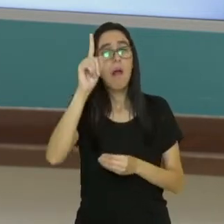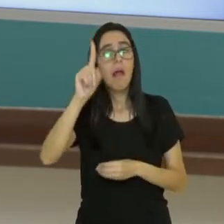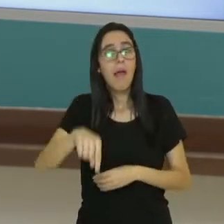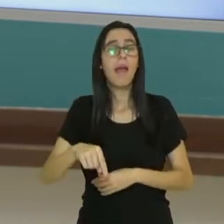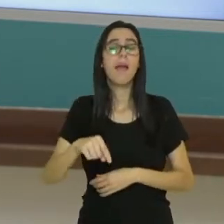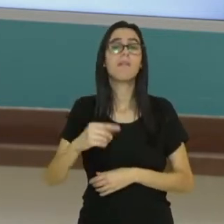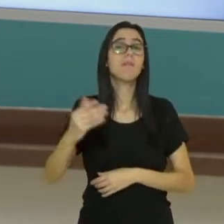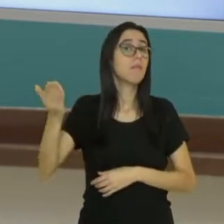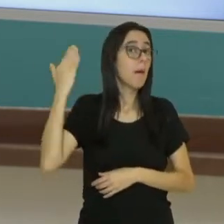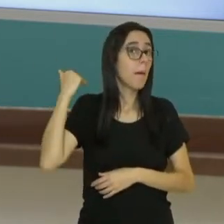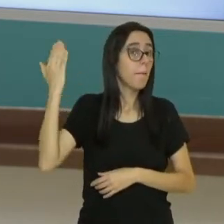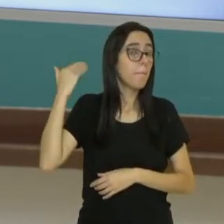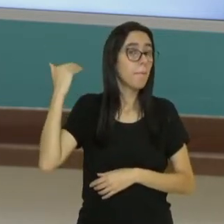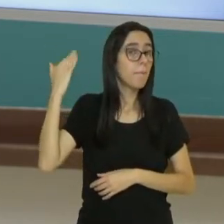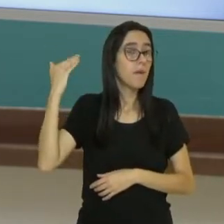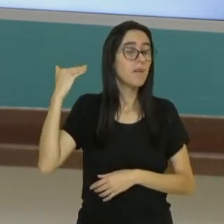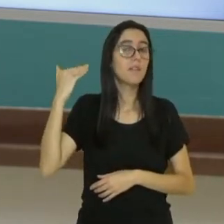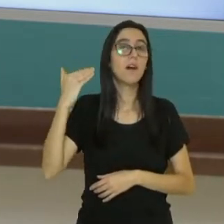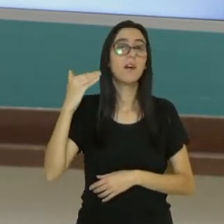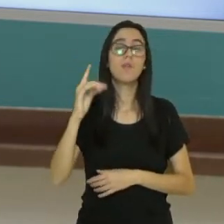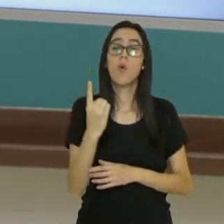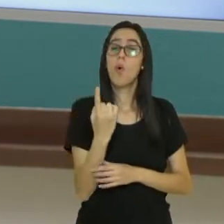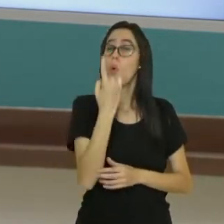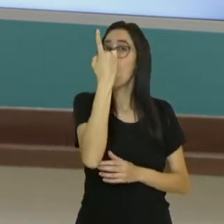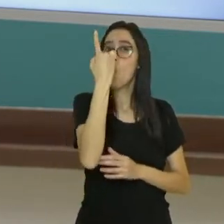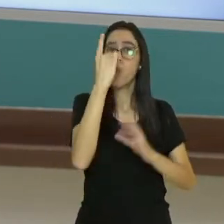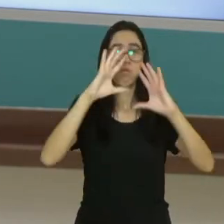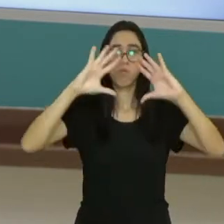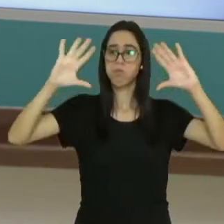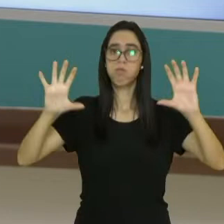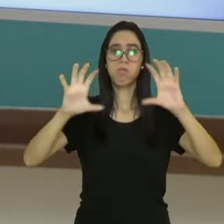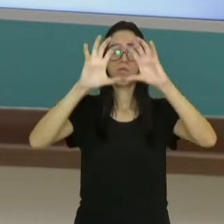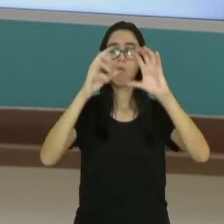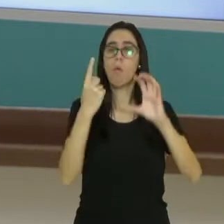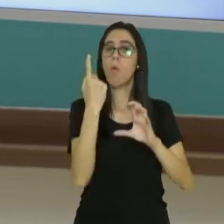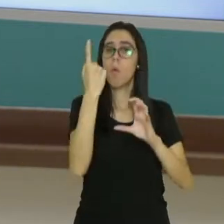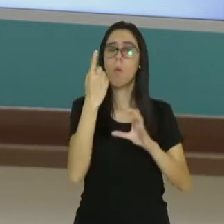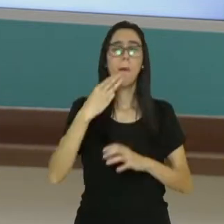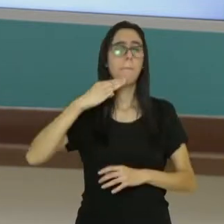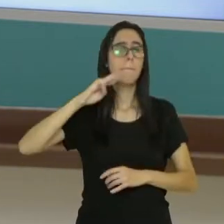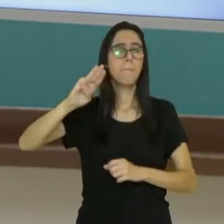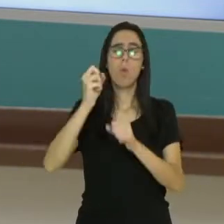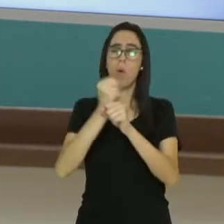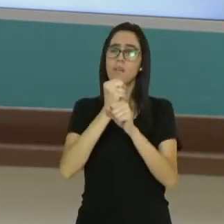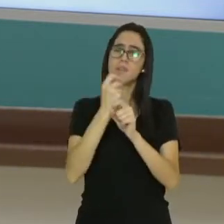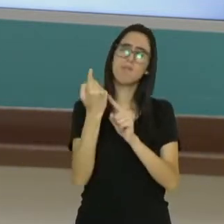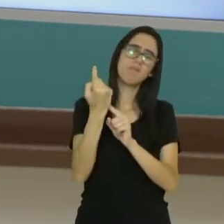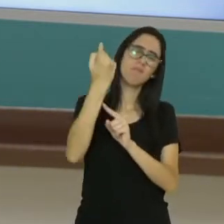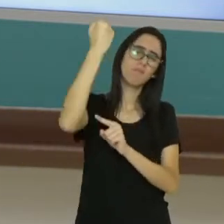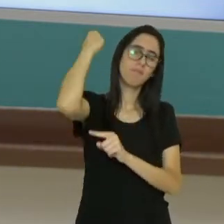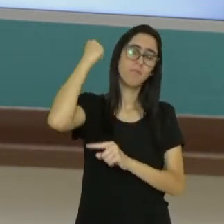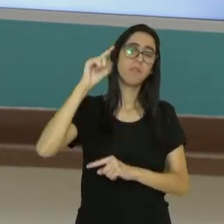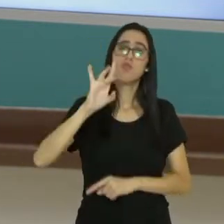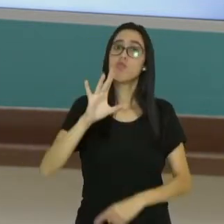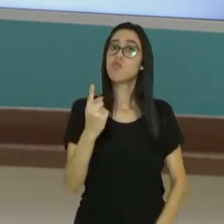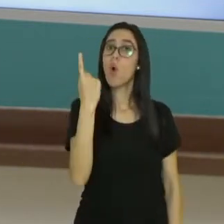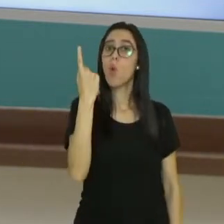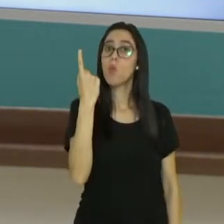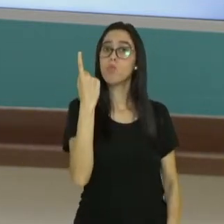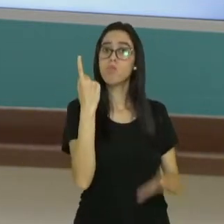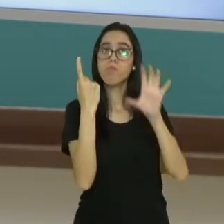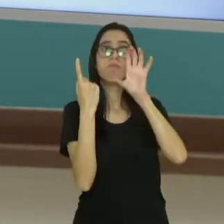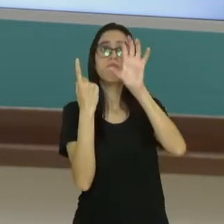e gigantesco continente. Ou seja, há milhões de anos atrás, nós tínhamos um único